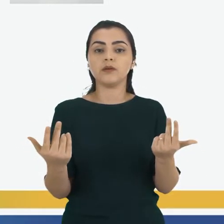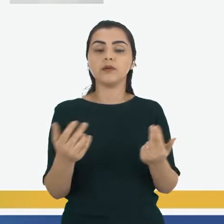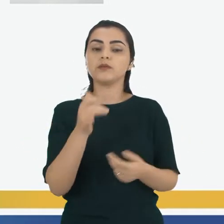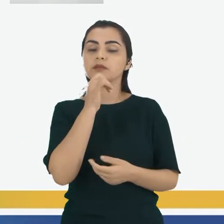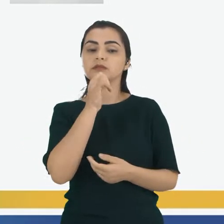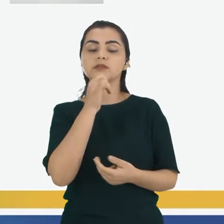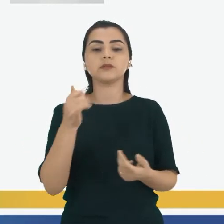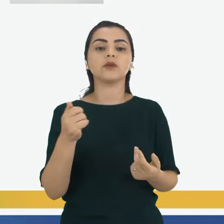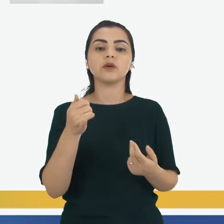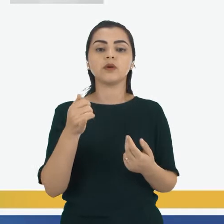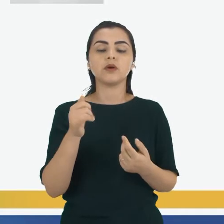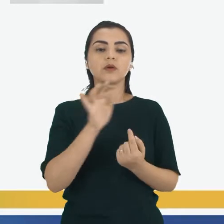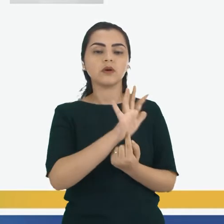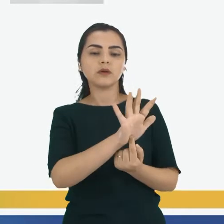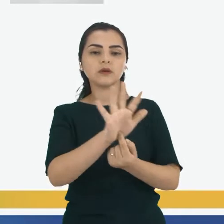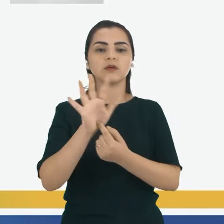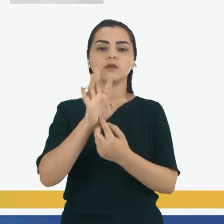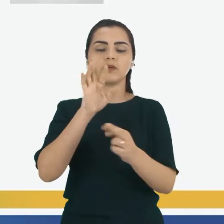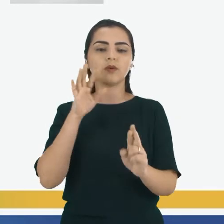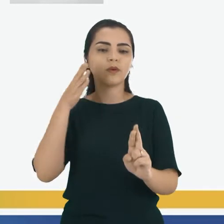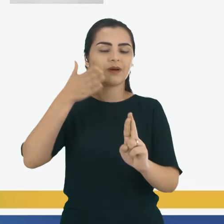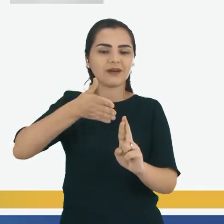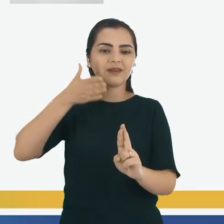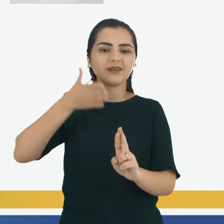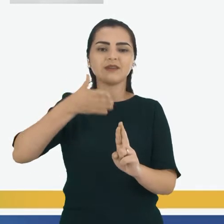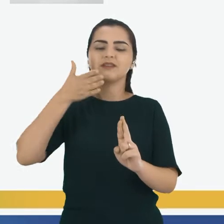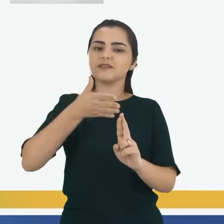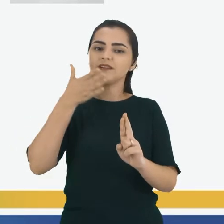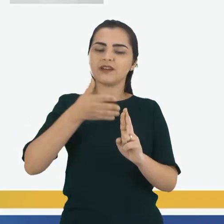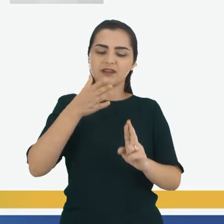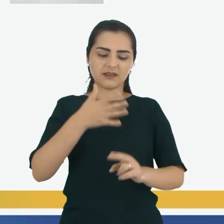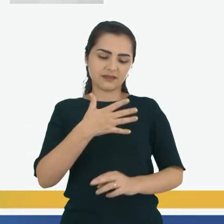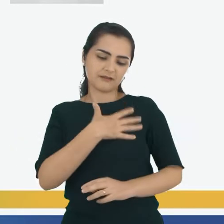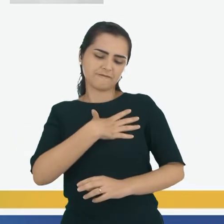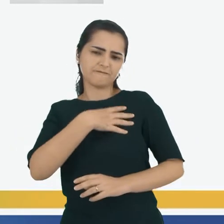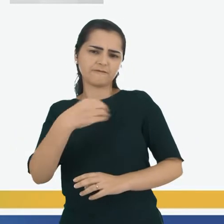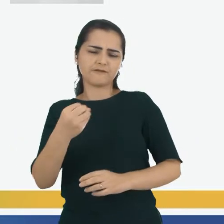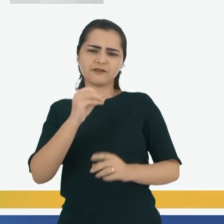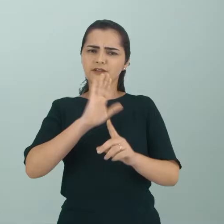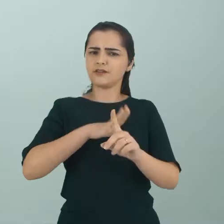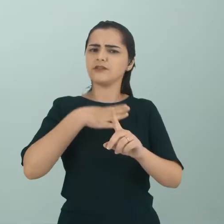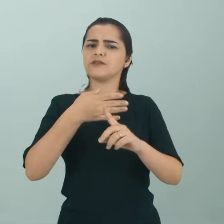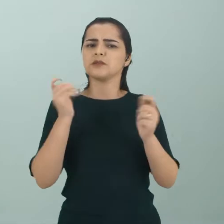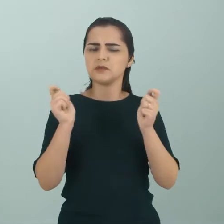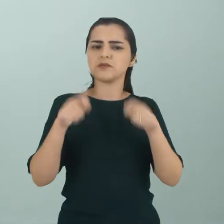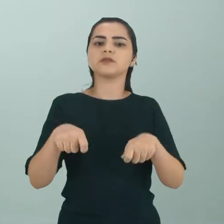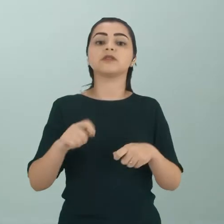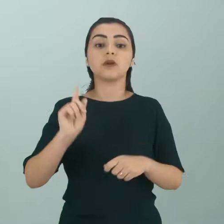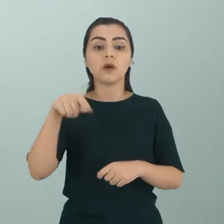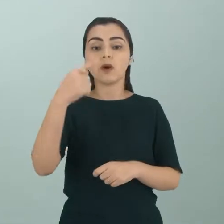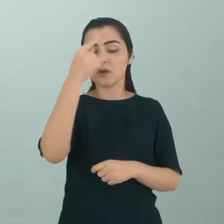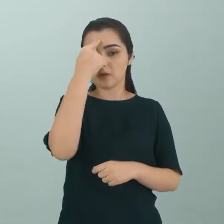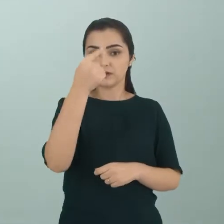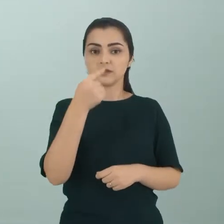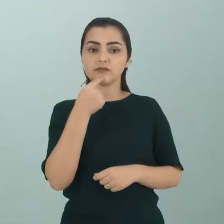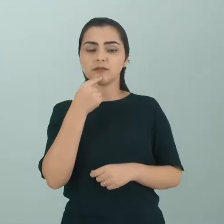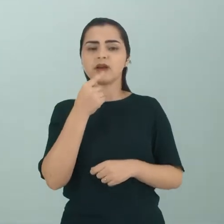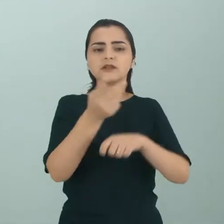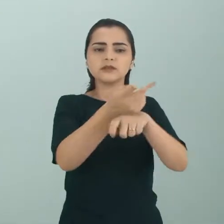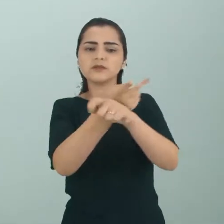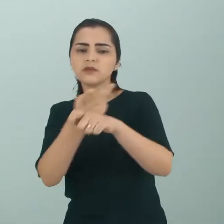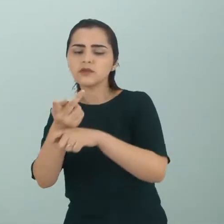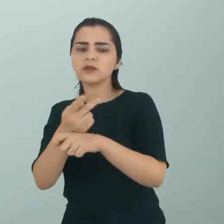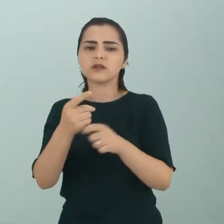uma representação para a fertilidade. Outras imagens eram trabalhadas para a questão da